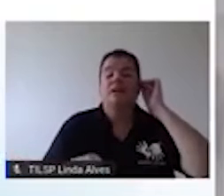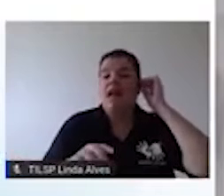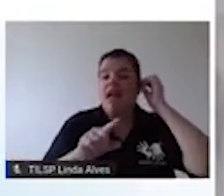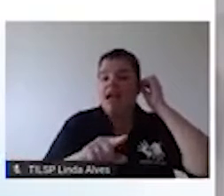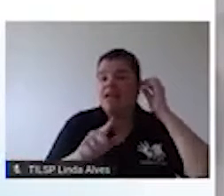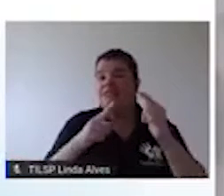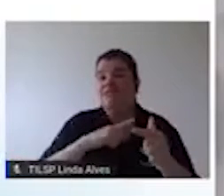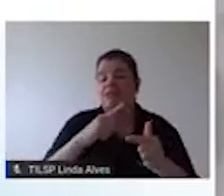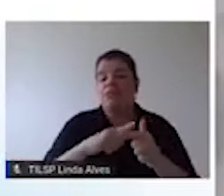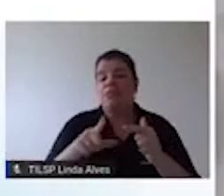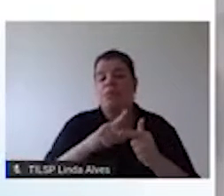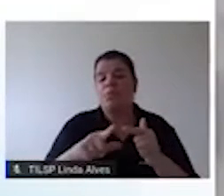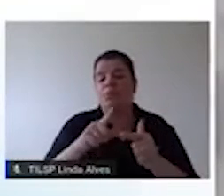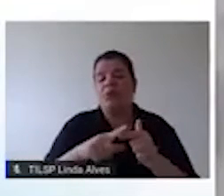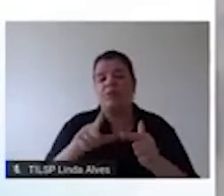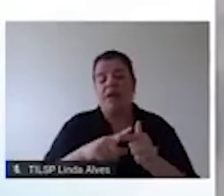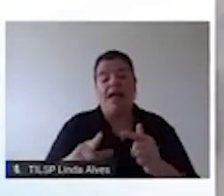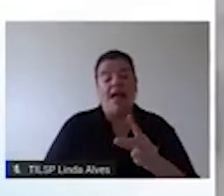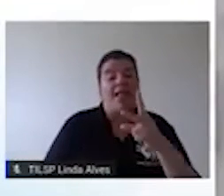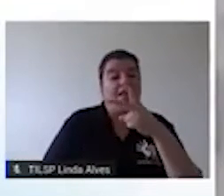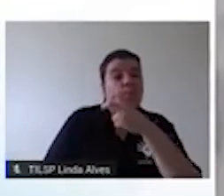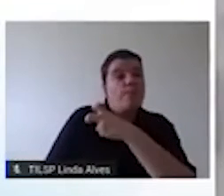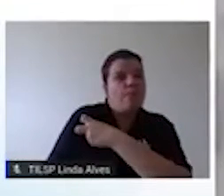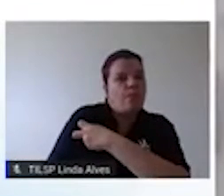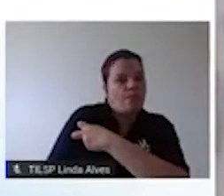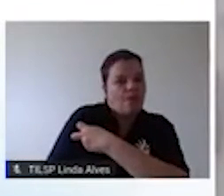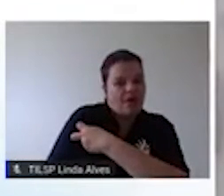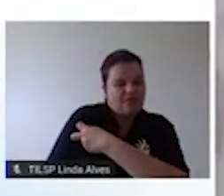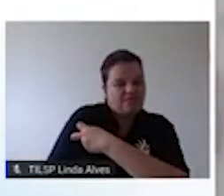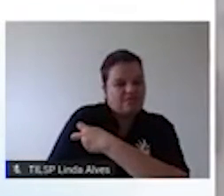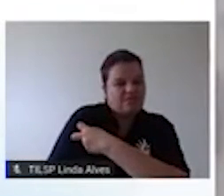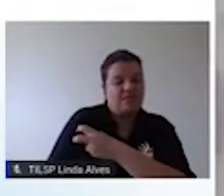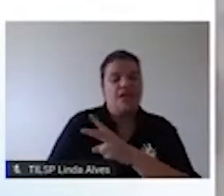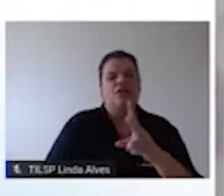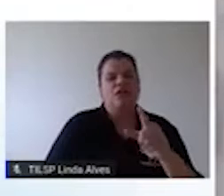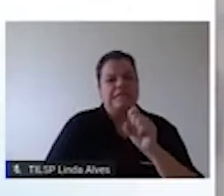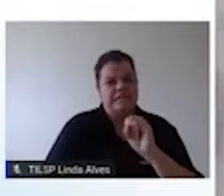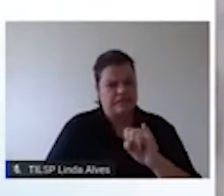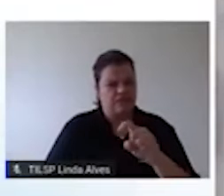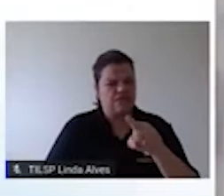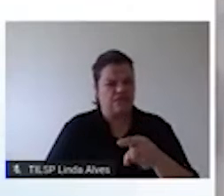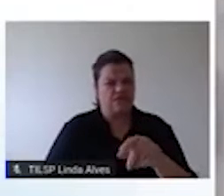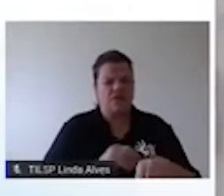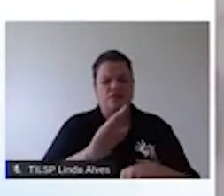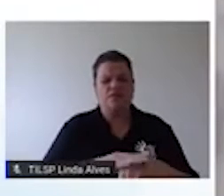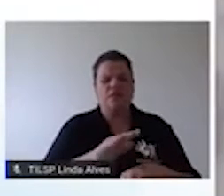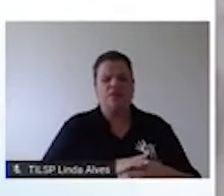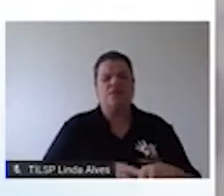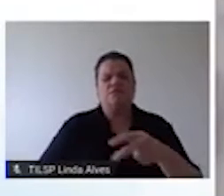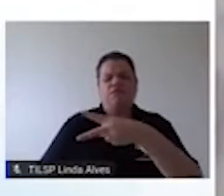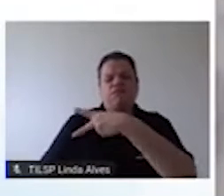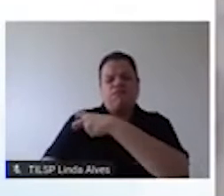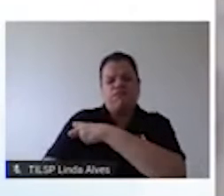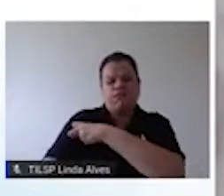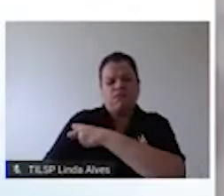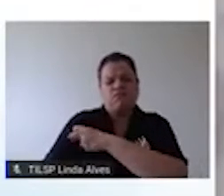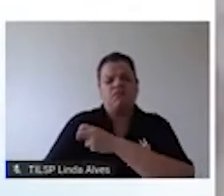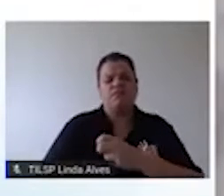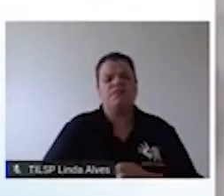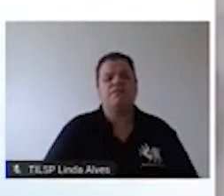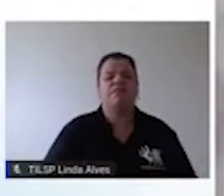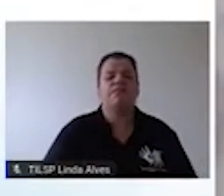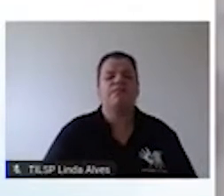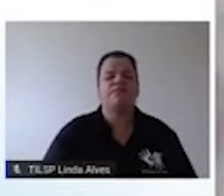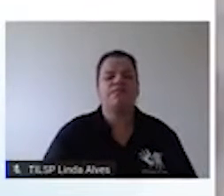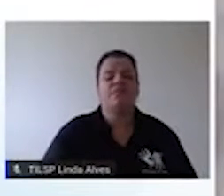problema. Ela é boa. Se você for vacinar num grande centro, não é?